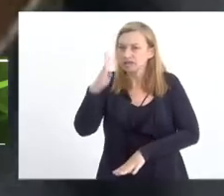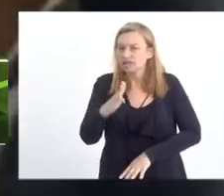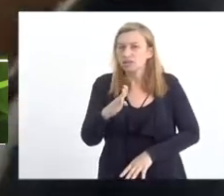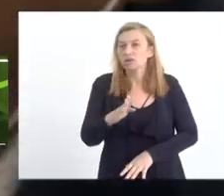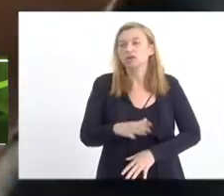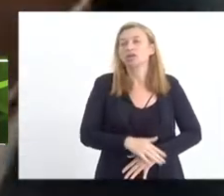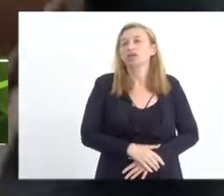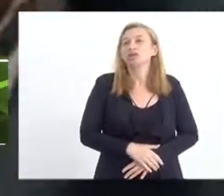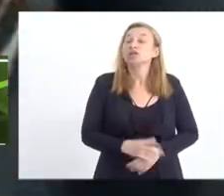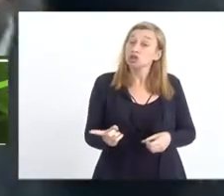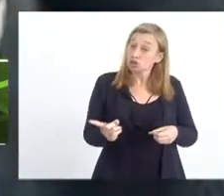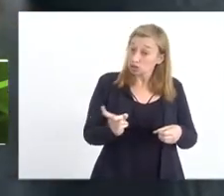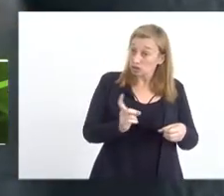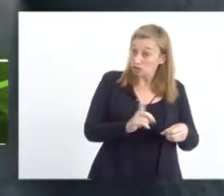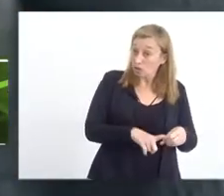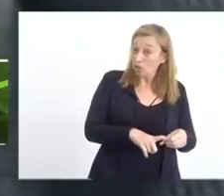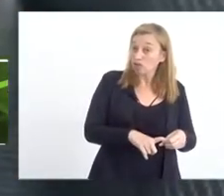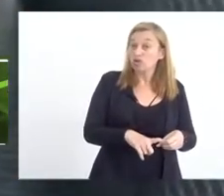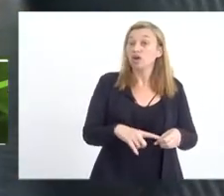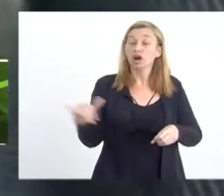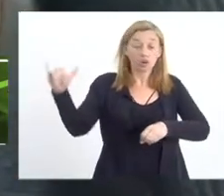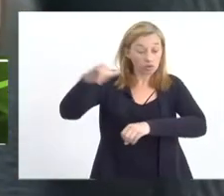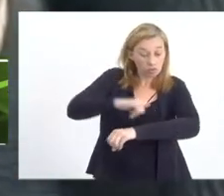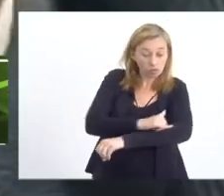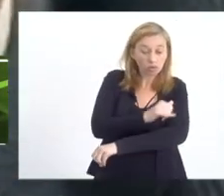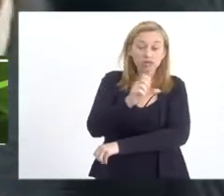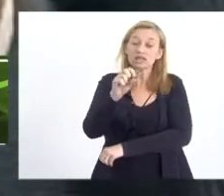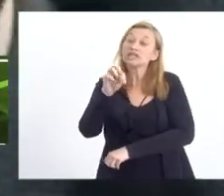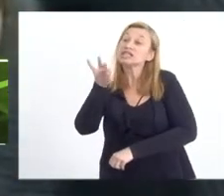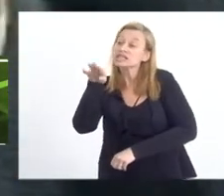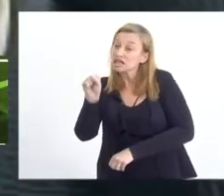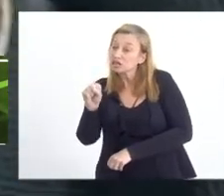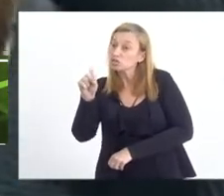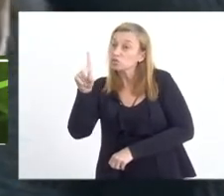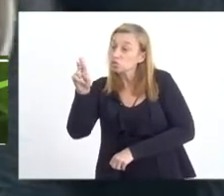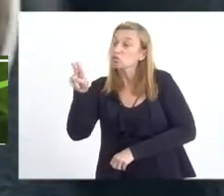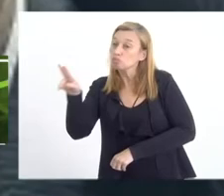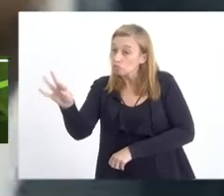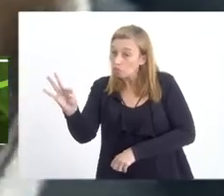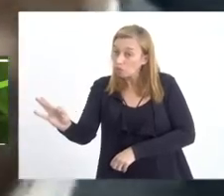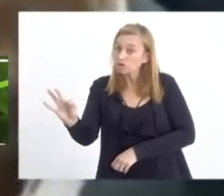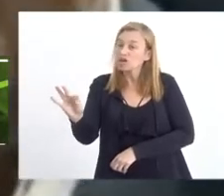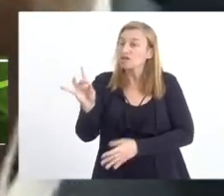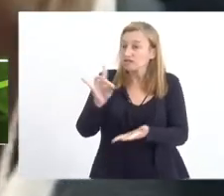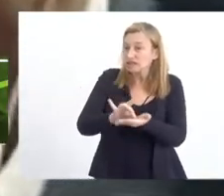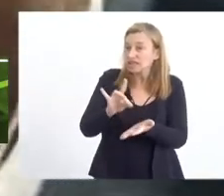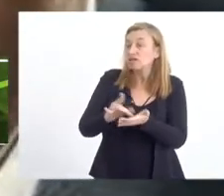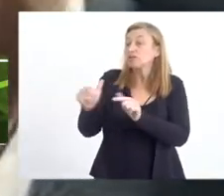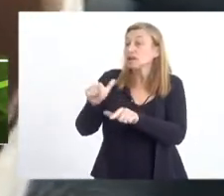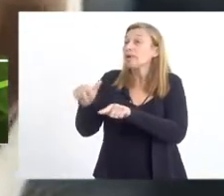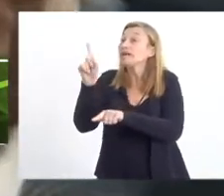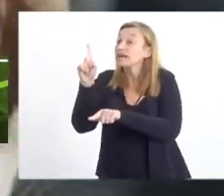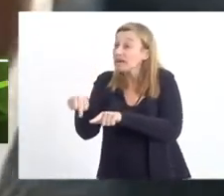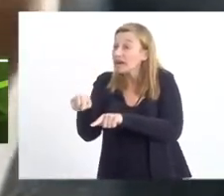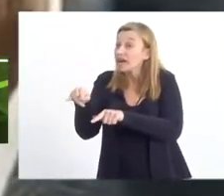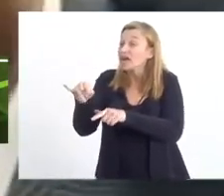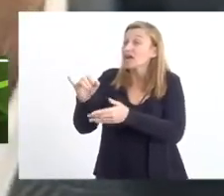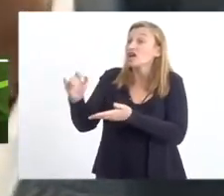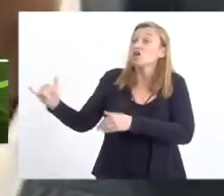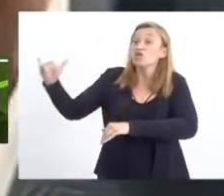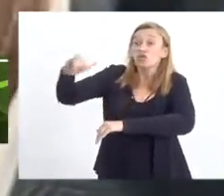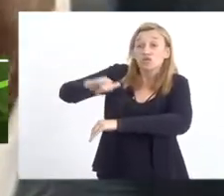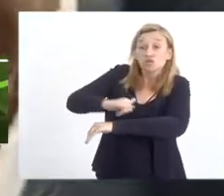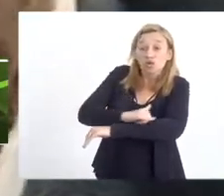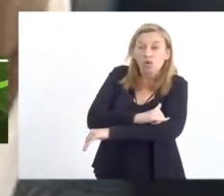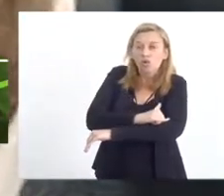E devolve ao aeroporto Santos Dumont a sua verdadeira vocação, que é voo de ponte